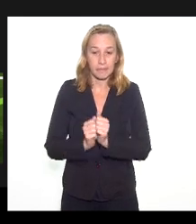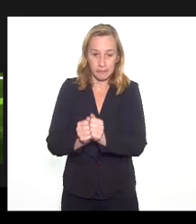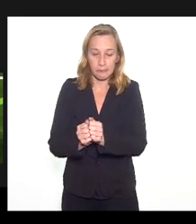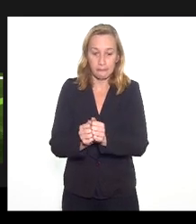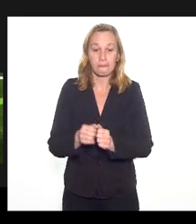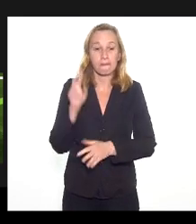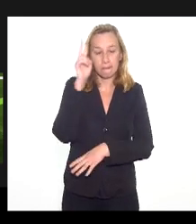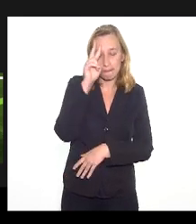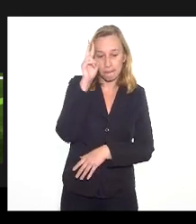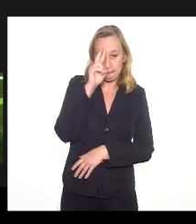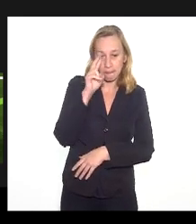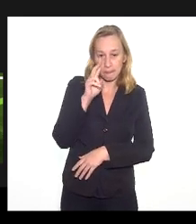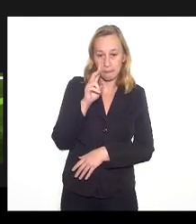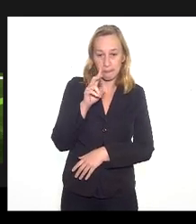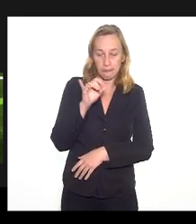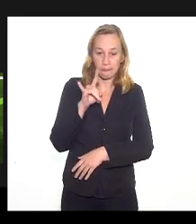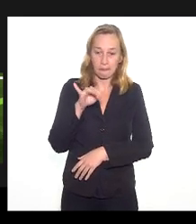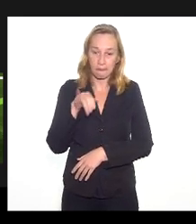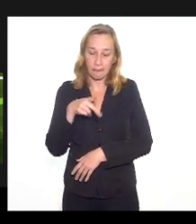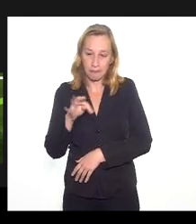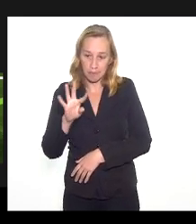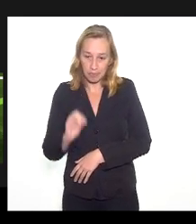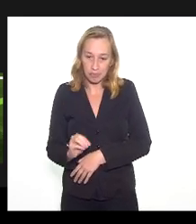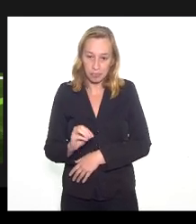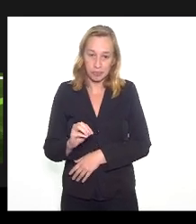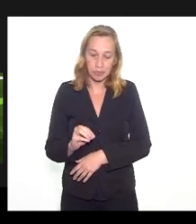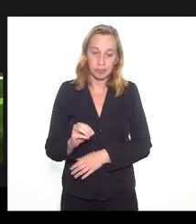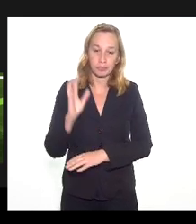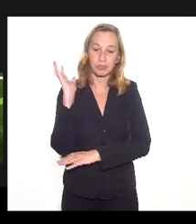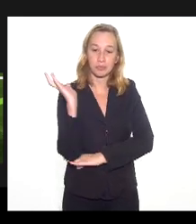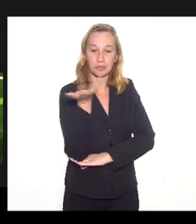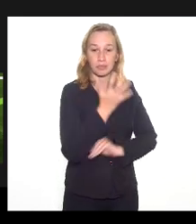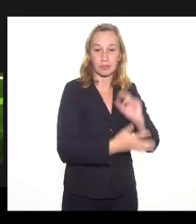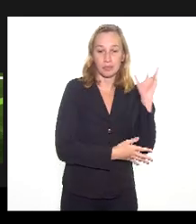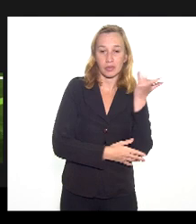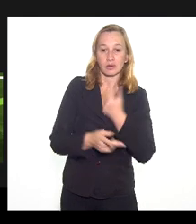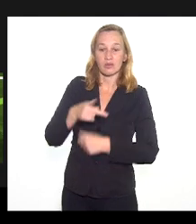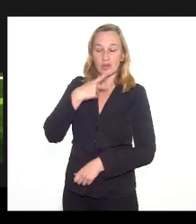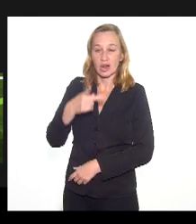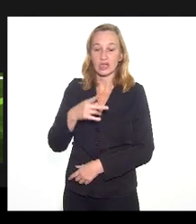que licenciamento ambiental, como foi levantado aqui pela dona Ivone,